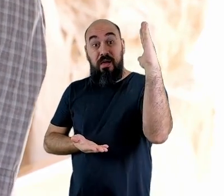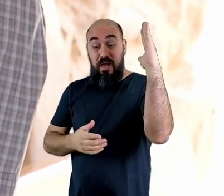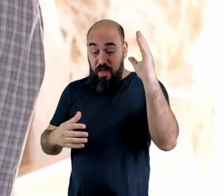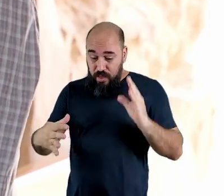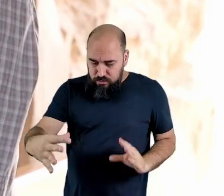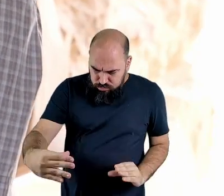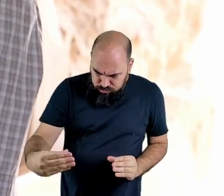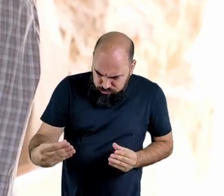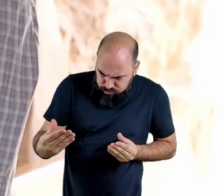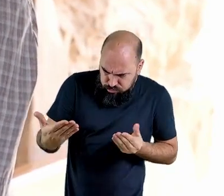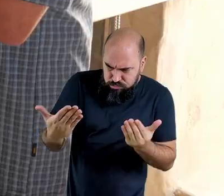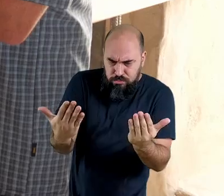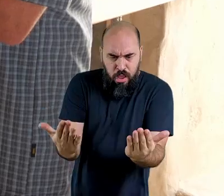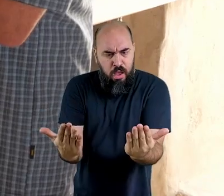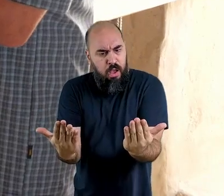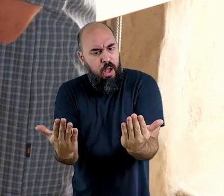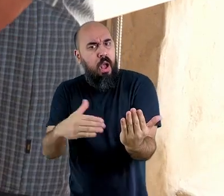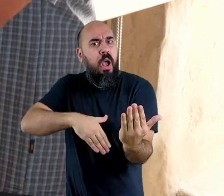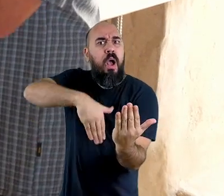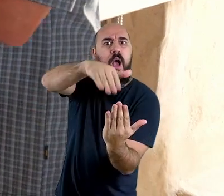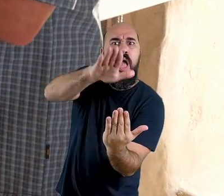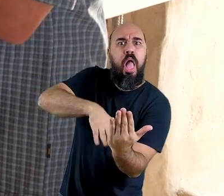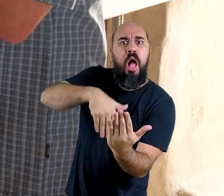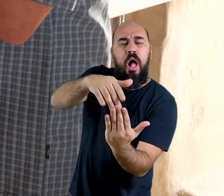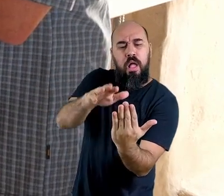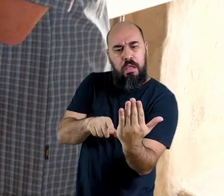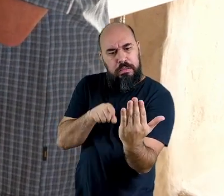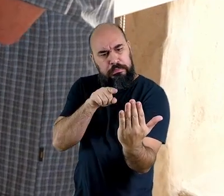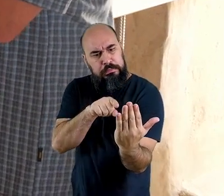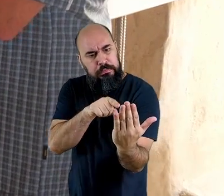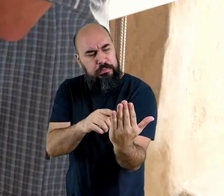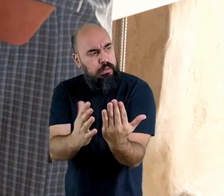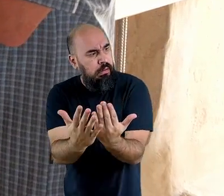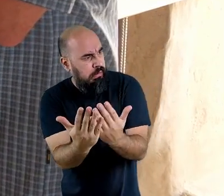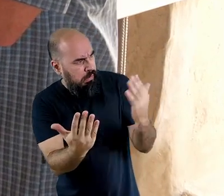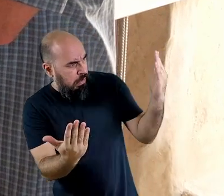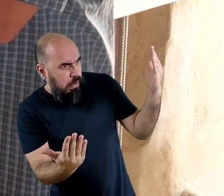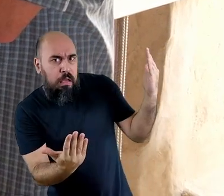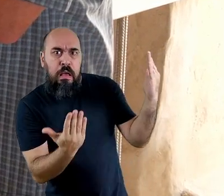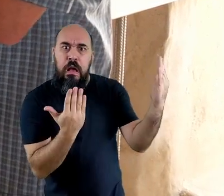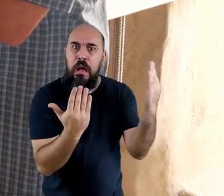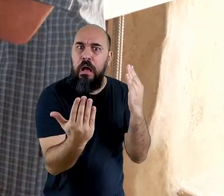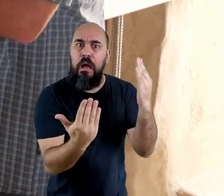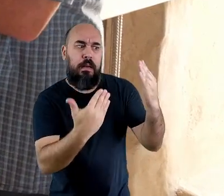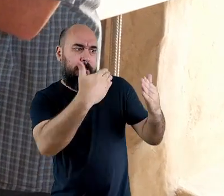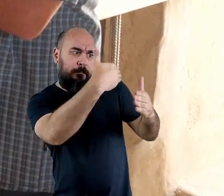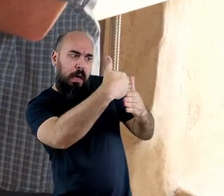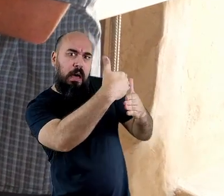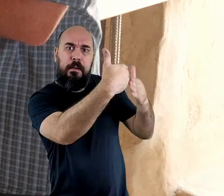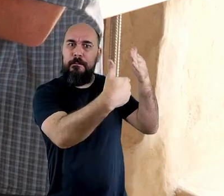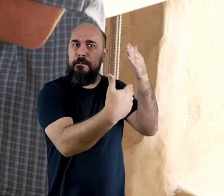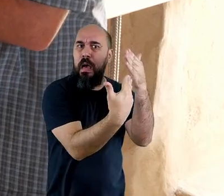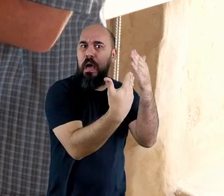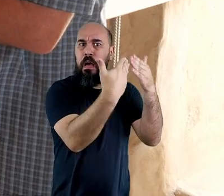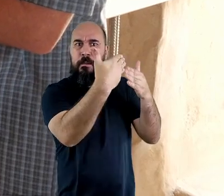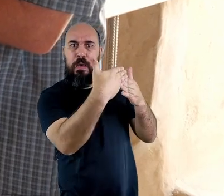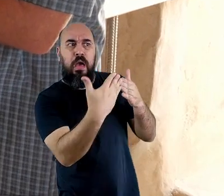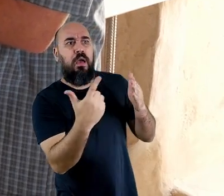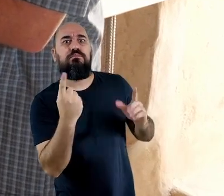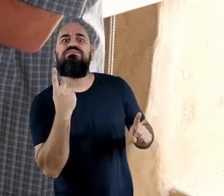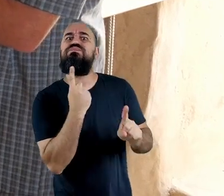daqueles afrescos pintados e, a partir das diferentes pinturas e do padrão que descobriram,